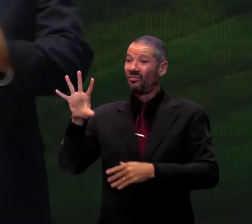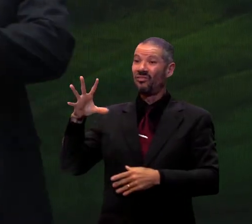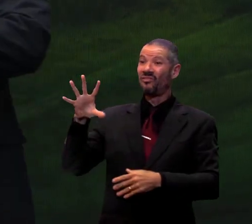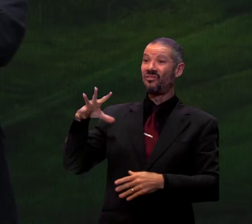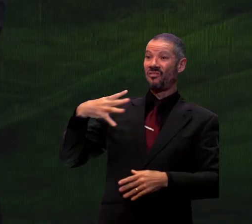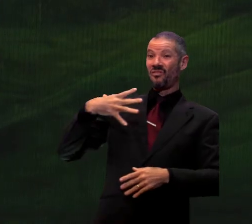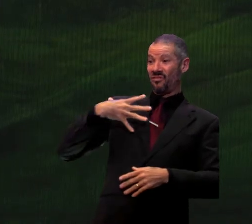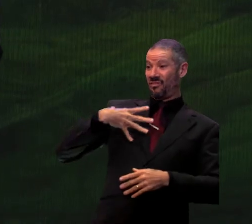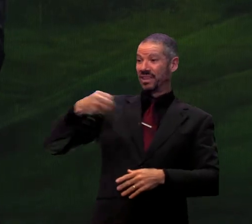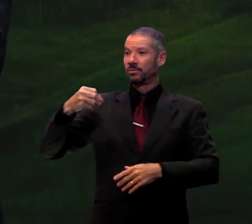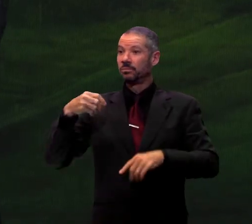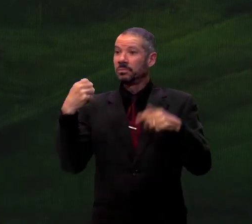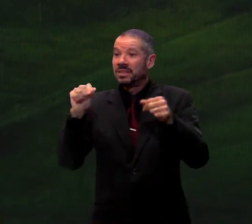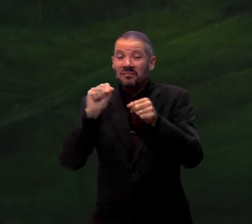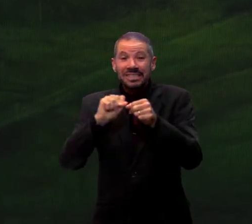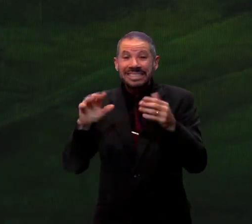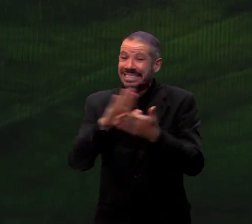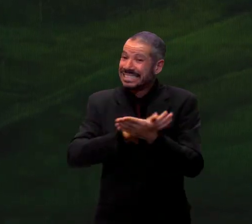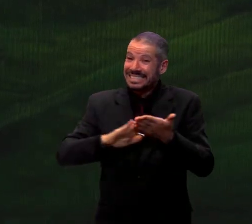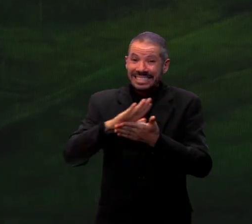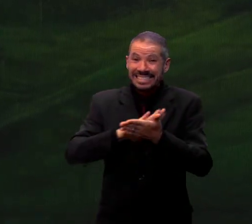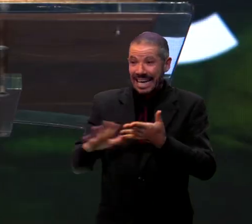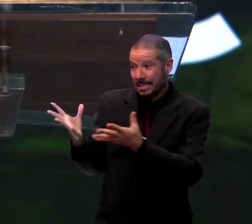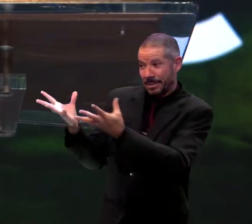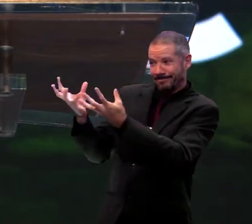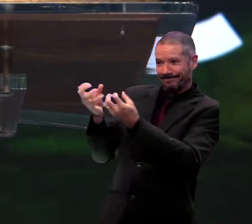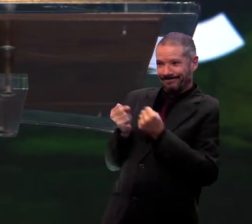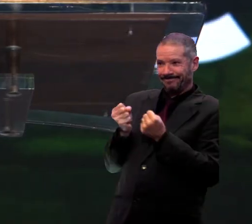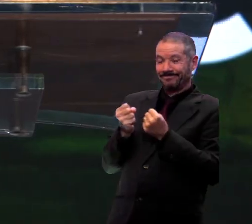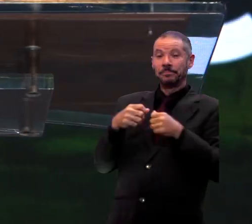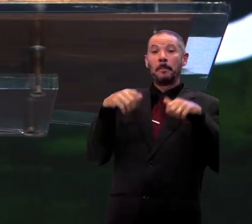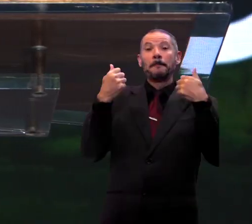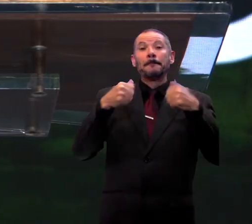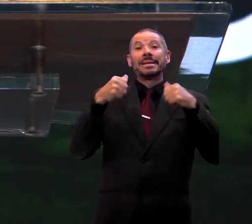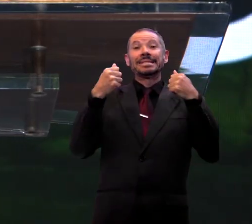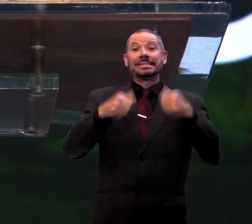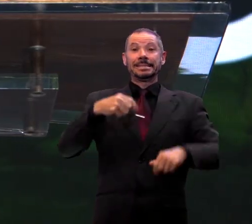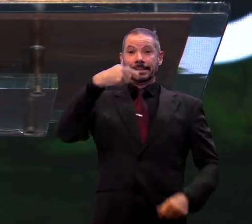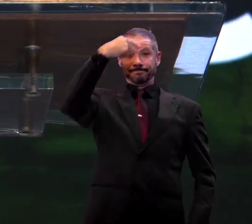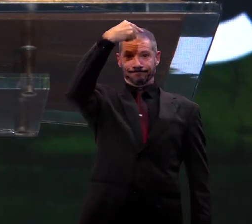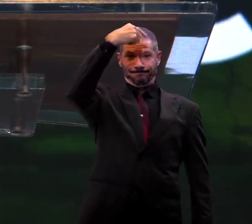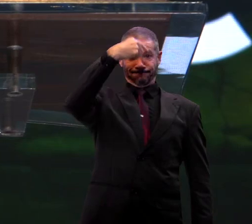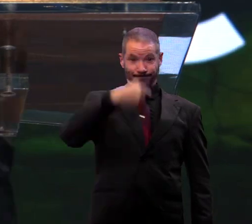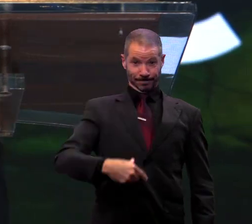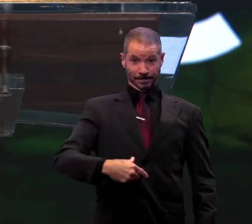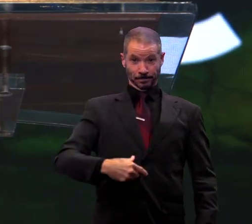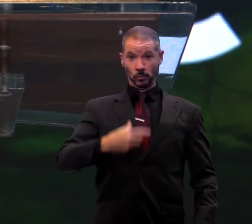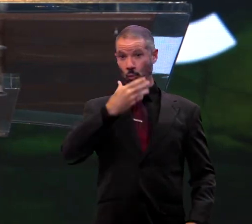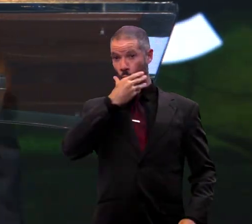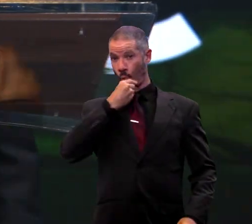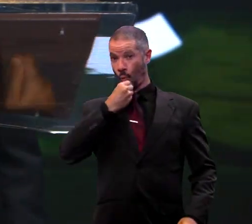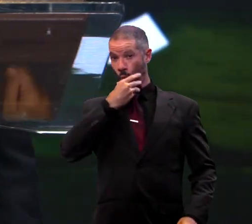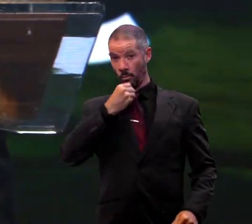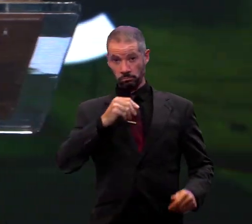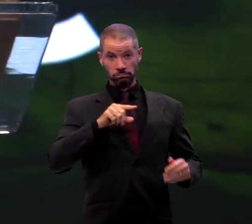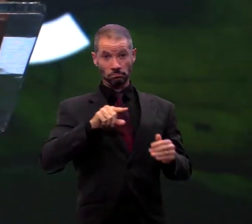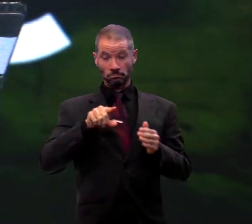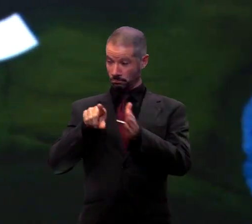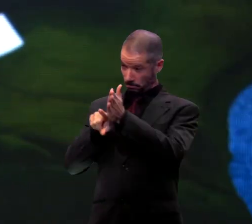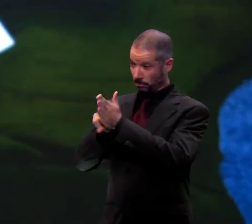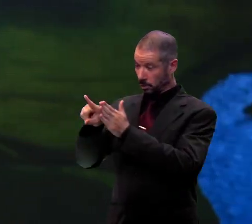Filho não precisa fazer nada para herdar, só precisa ser. Mas esse homem diz: